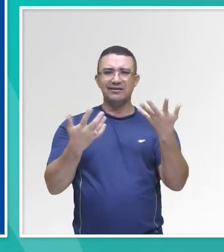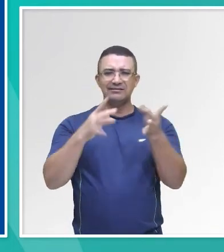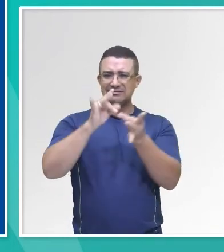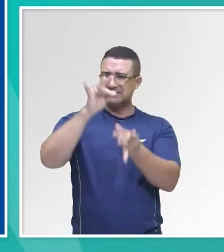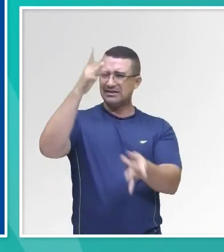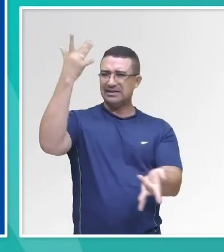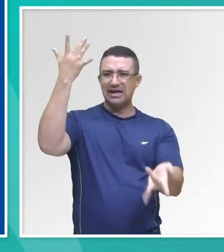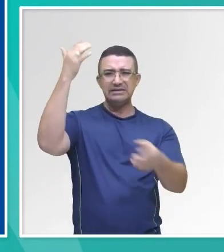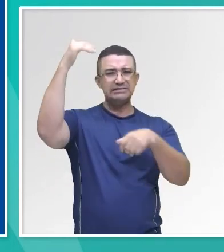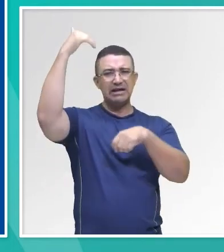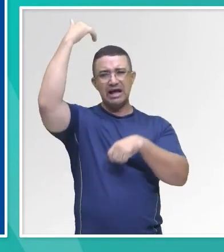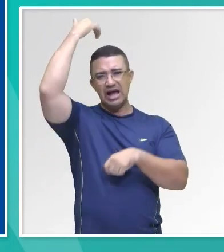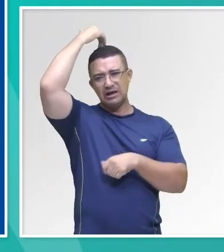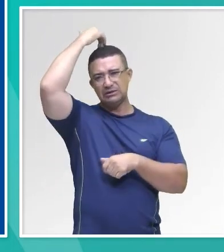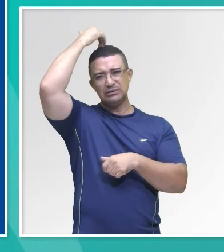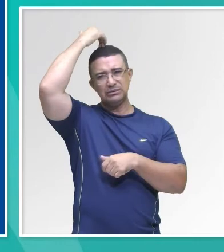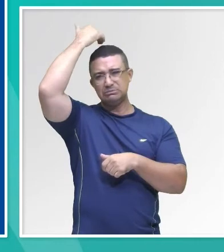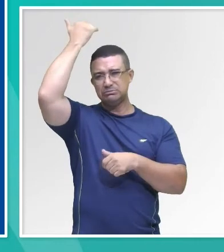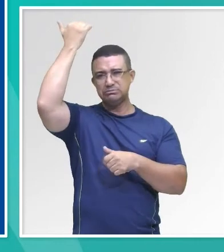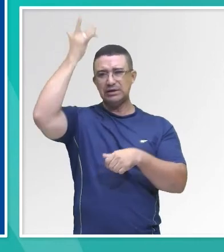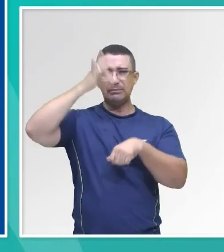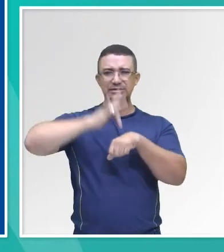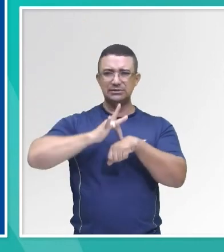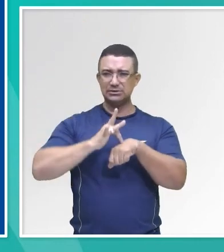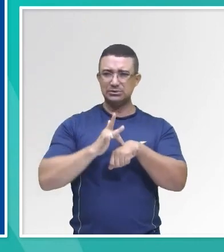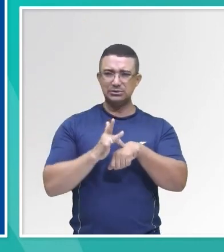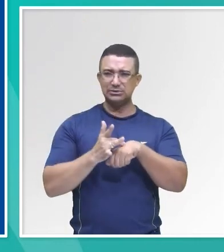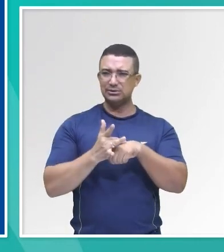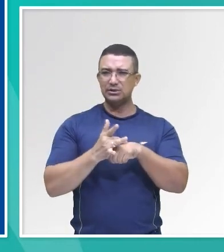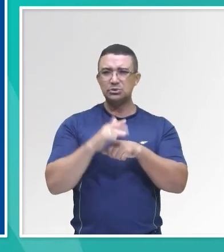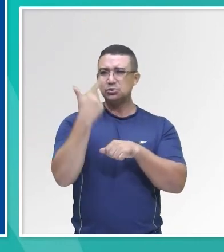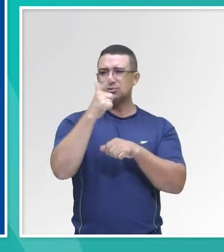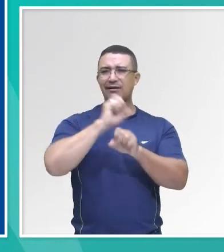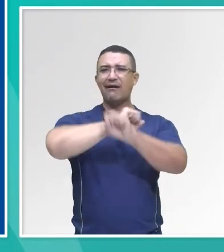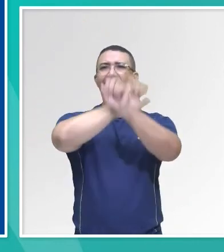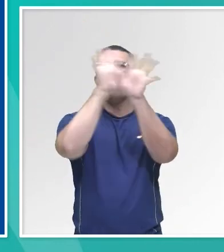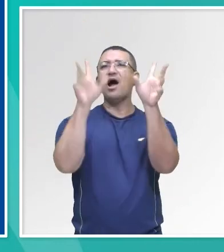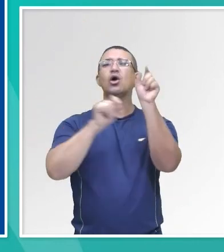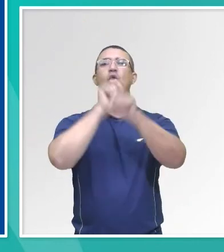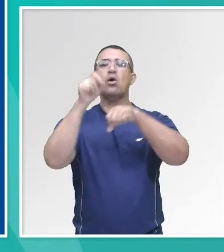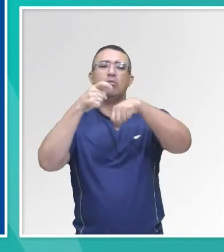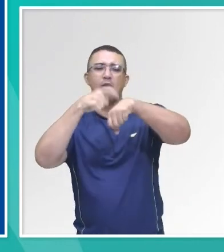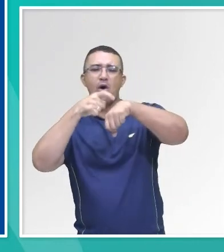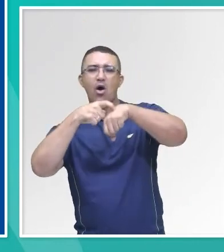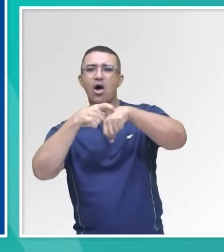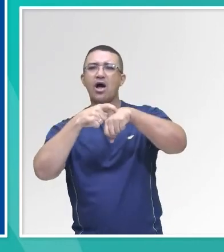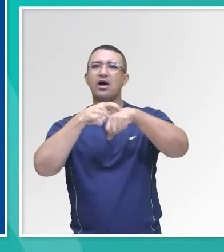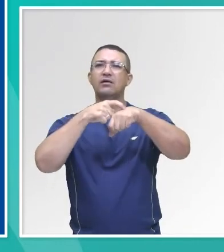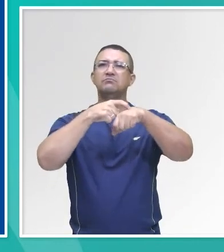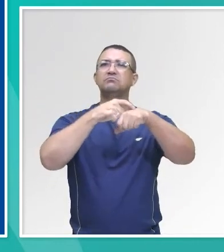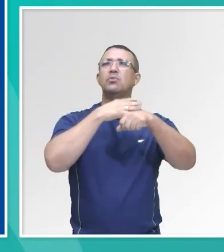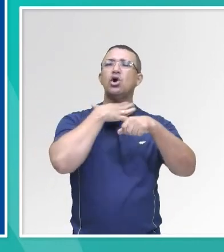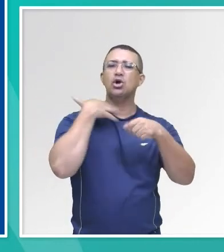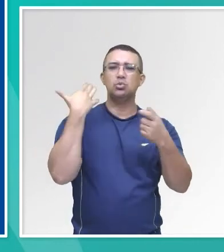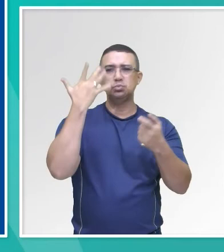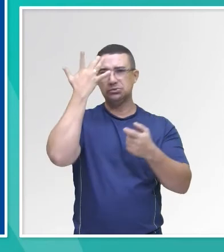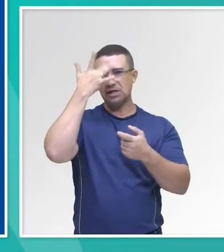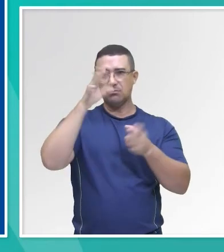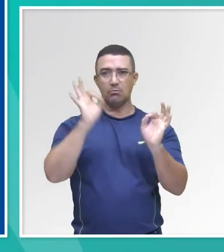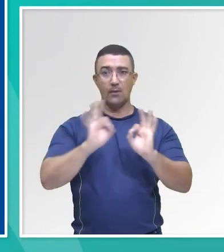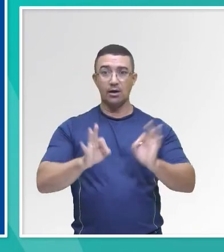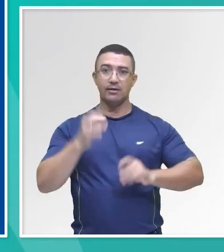das testemunhas, lacunas diversas, não há clareza sobre a hora. Então, esse